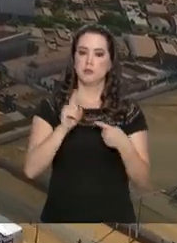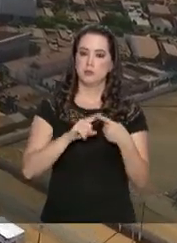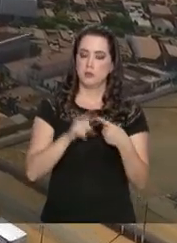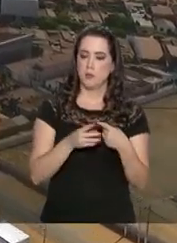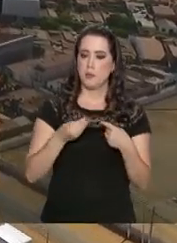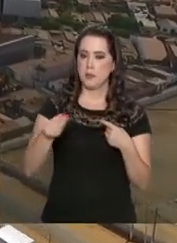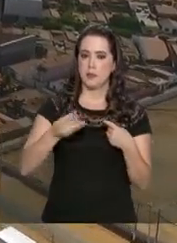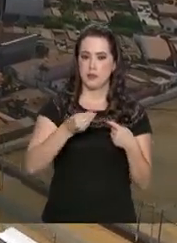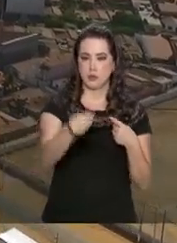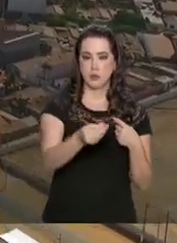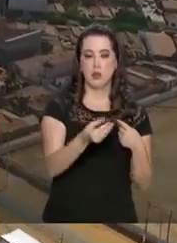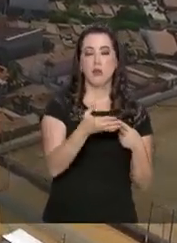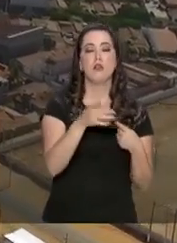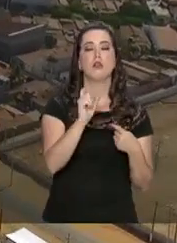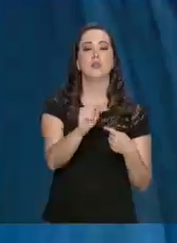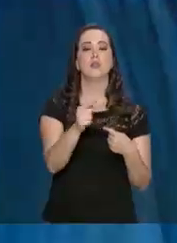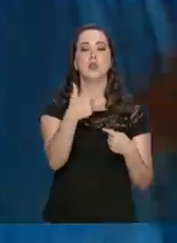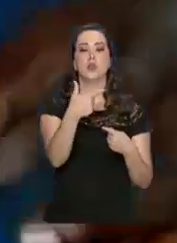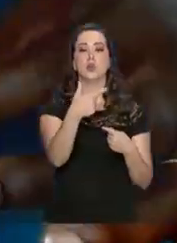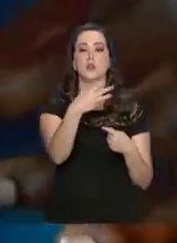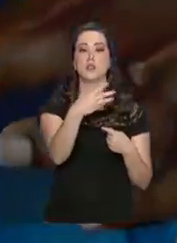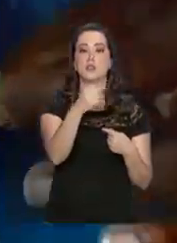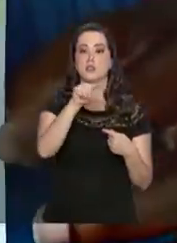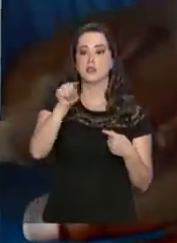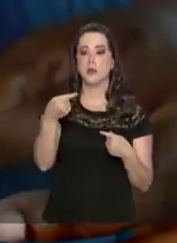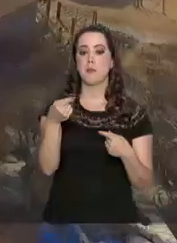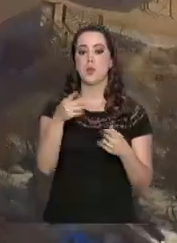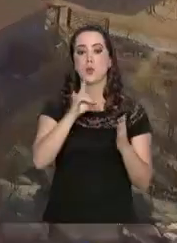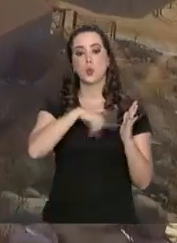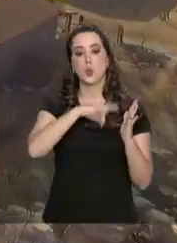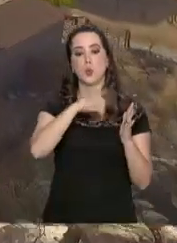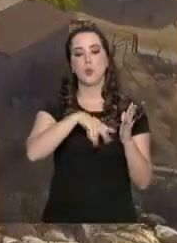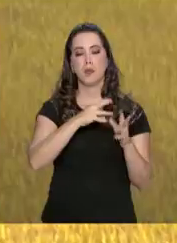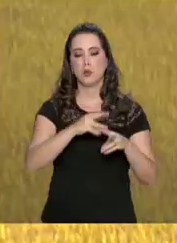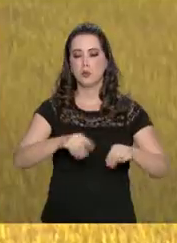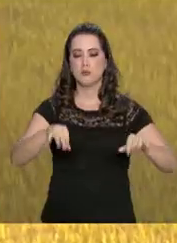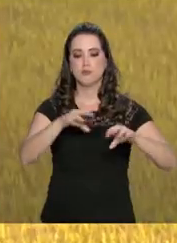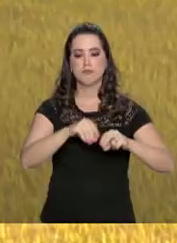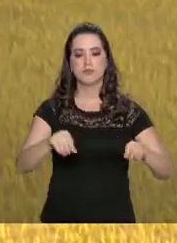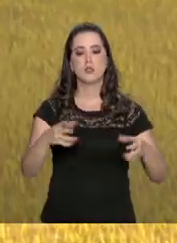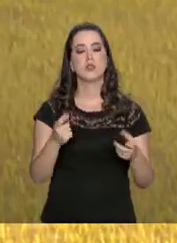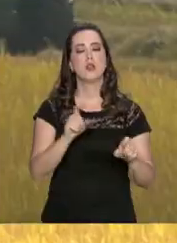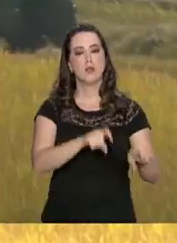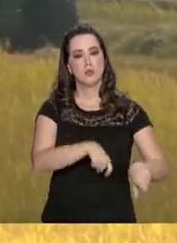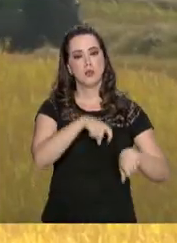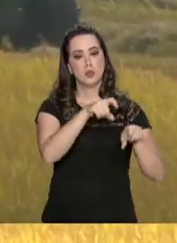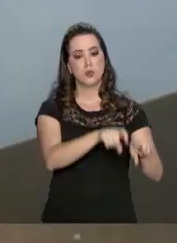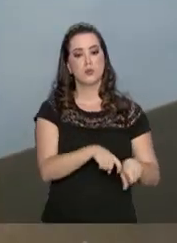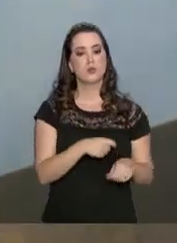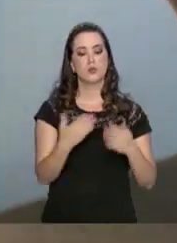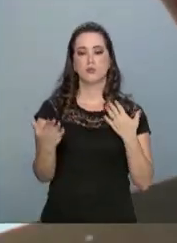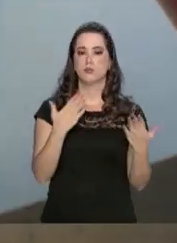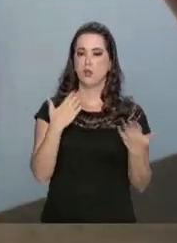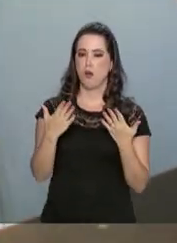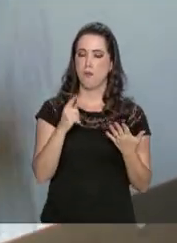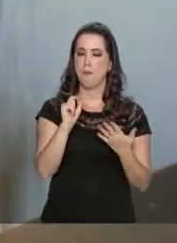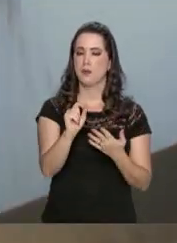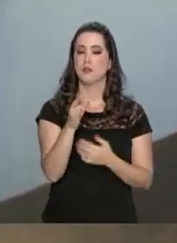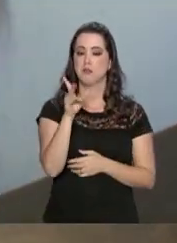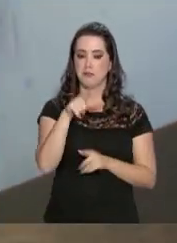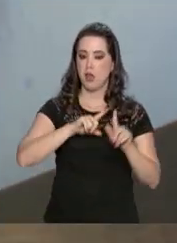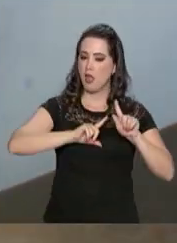distribuição de 230 mil títulos de regularização fundiária no agronegócio o balanço veio em forma de